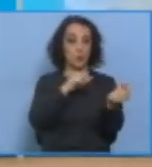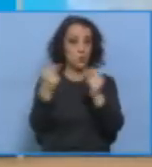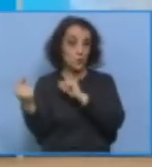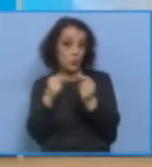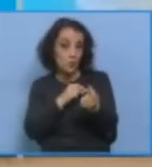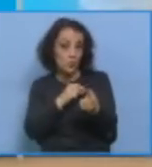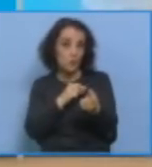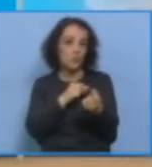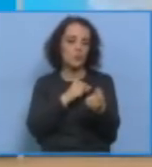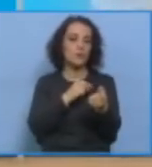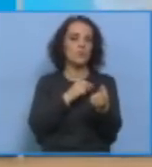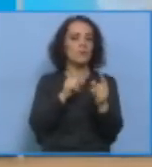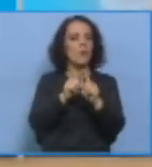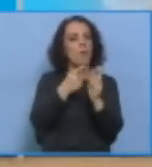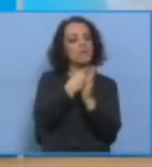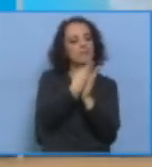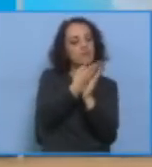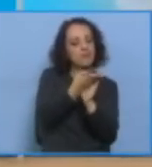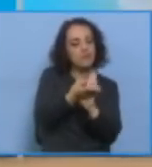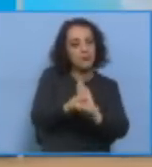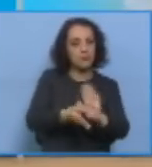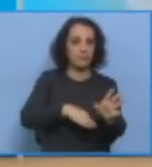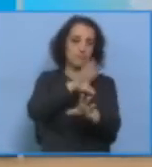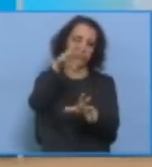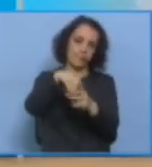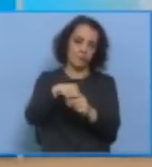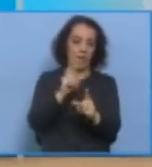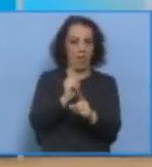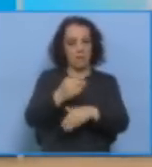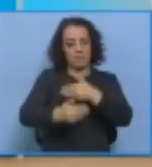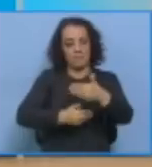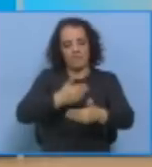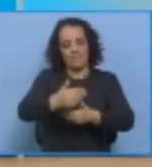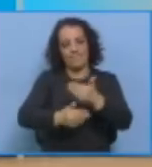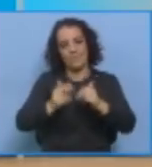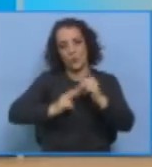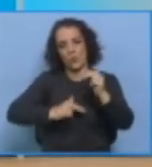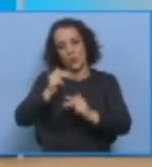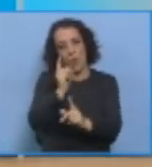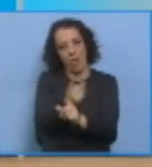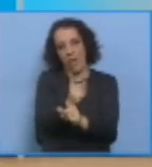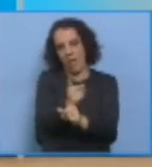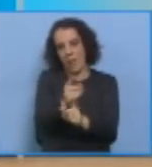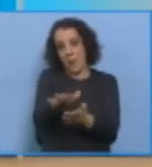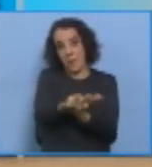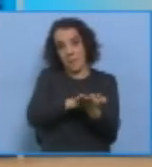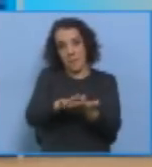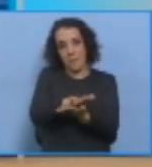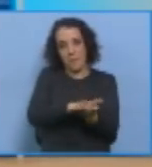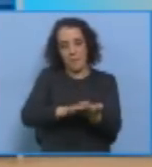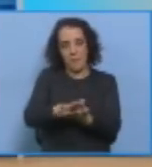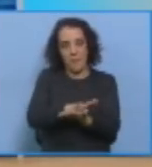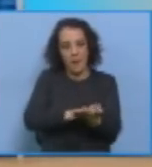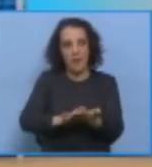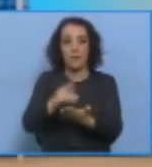também, e isso efetivamente é dessa forma que vamos construindo. E, portanto, é muito com esta base, como eu dizia,